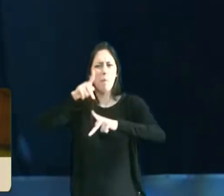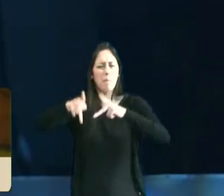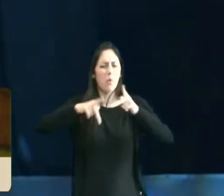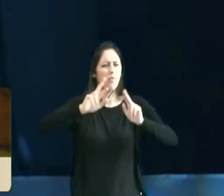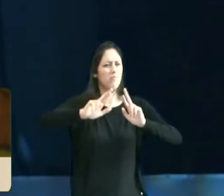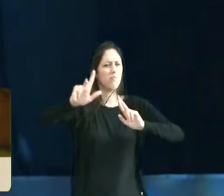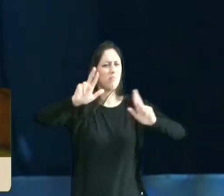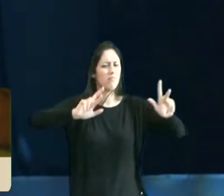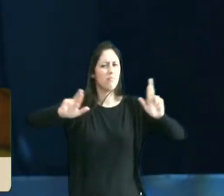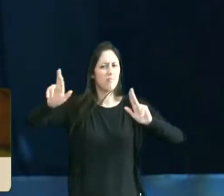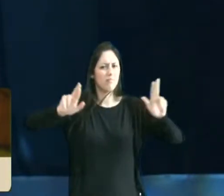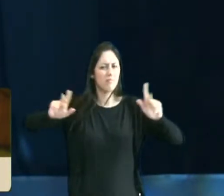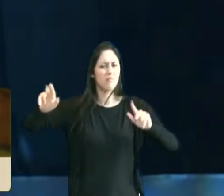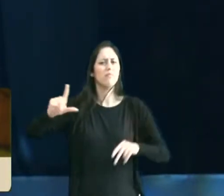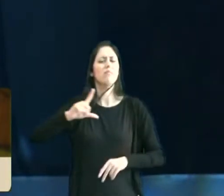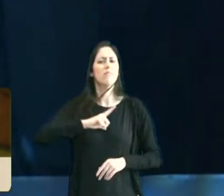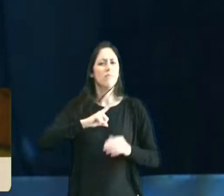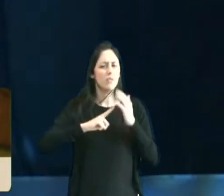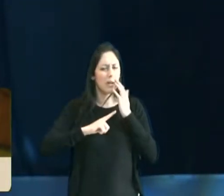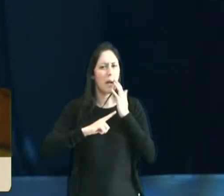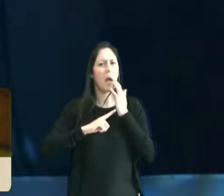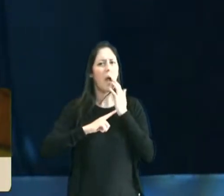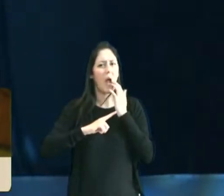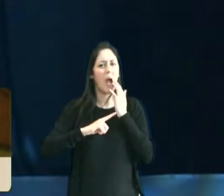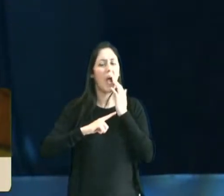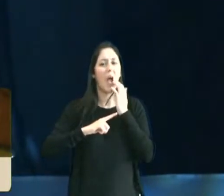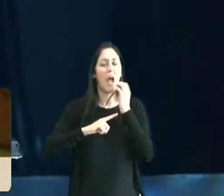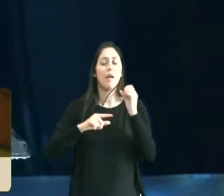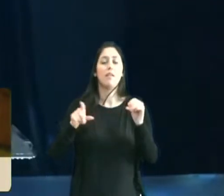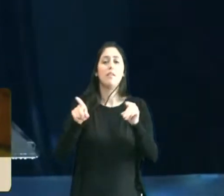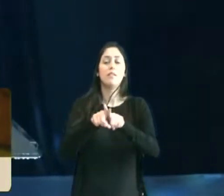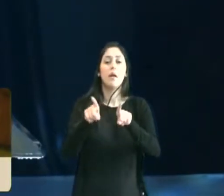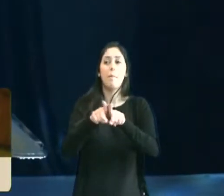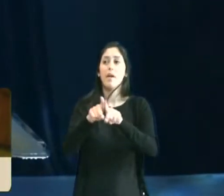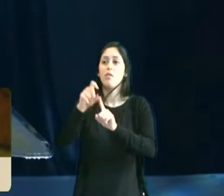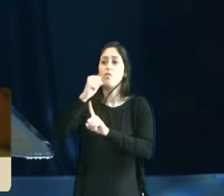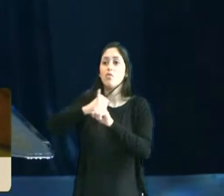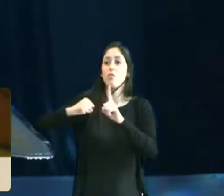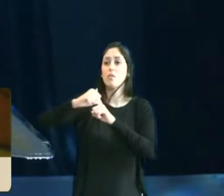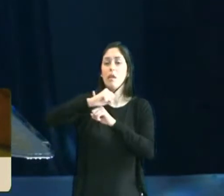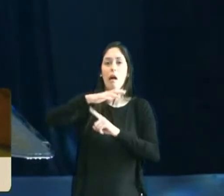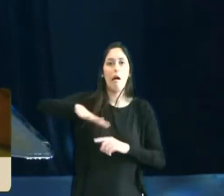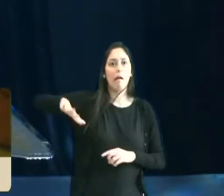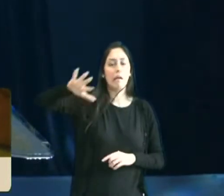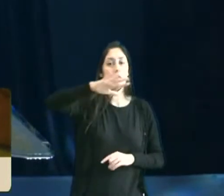os discípulos, pressões sociais do seu tempo.